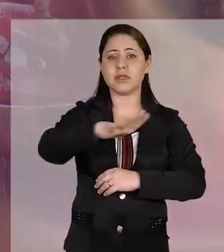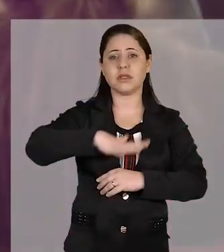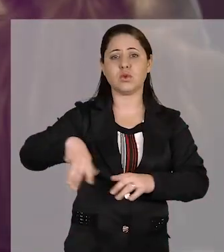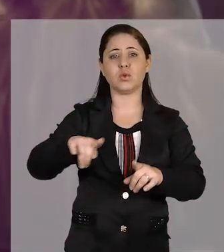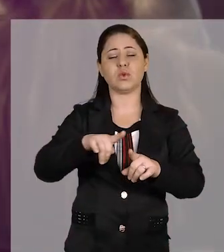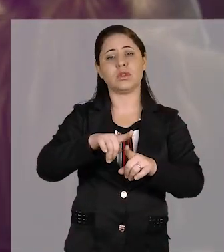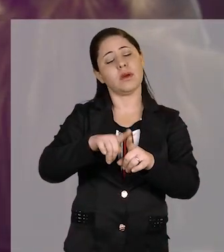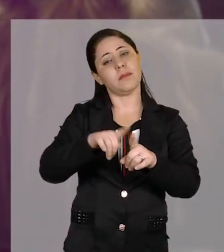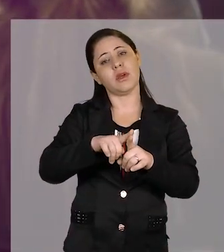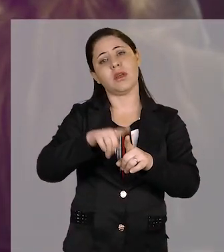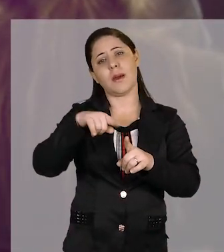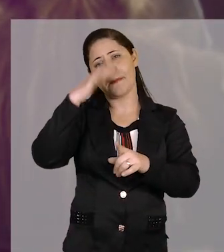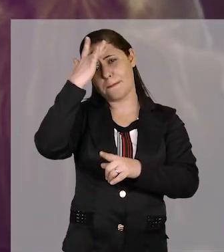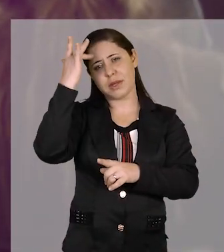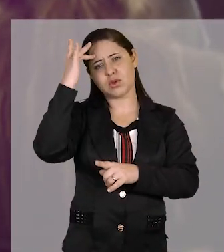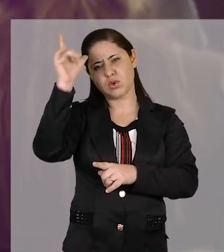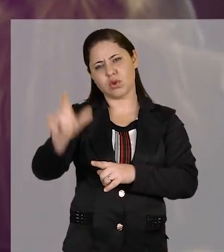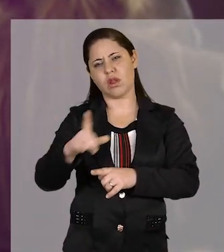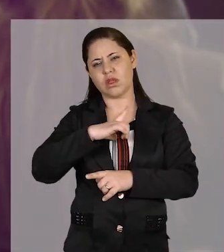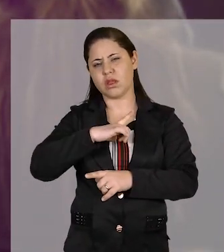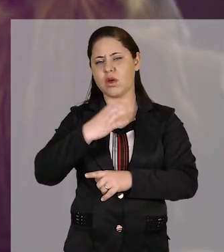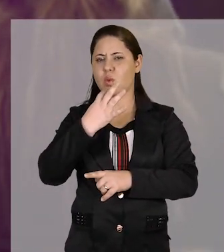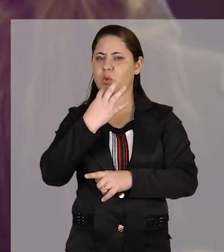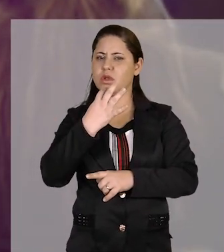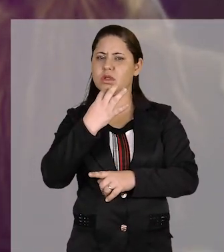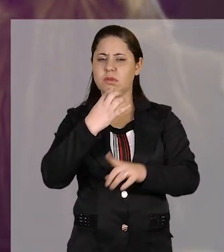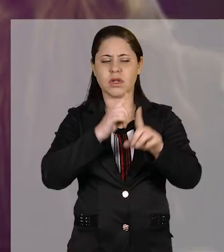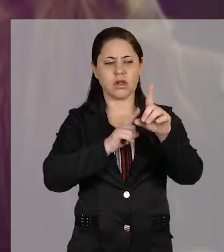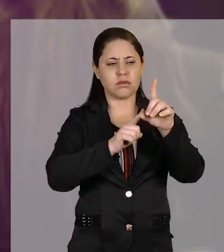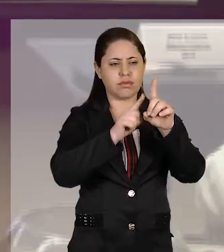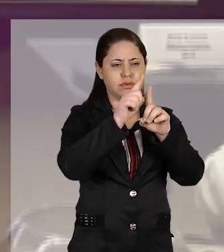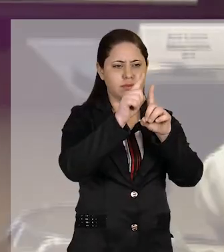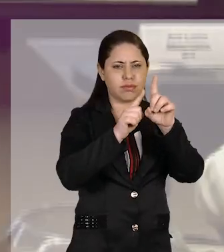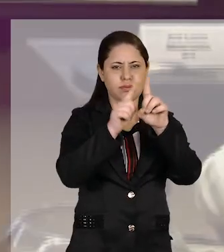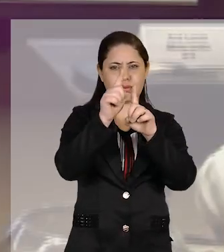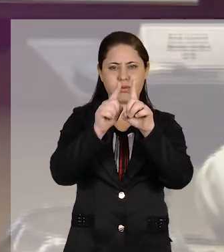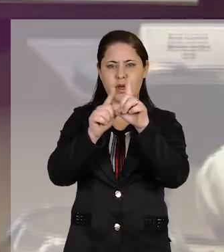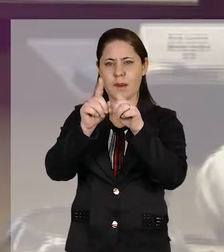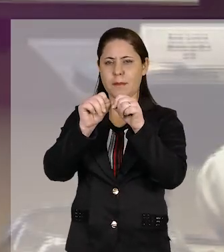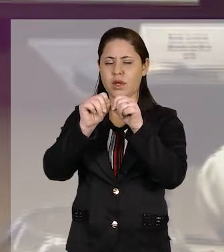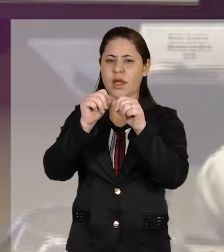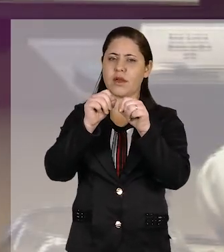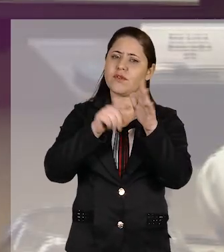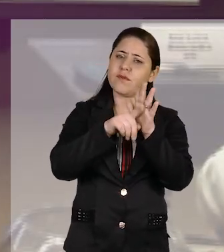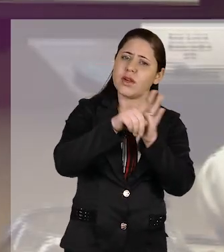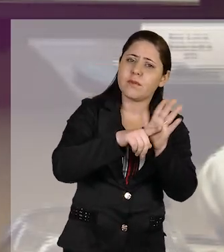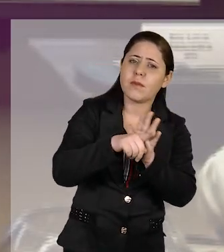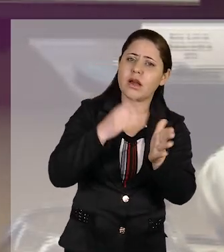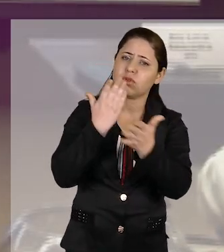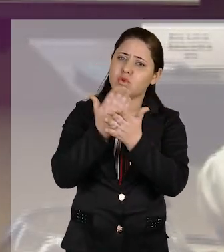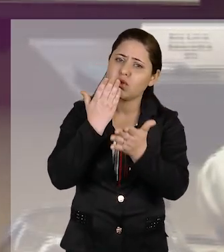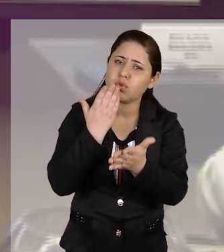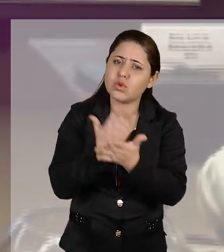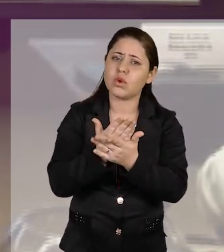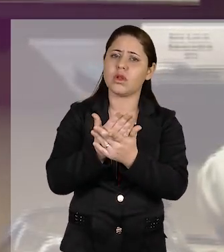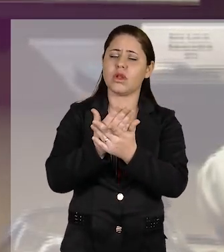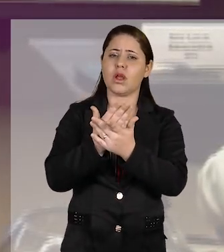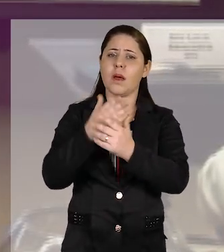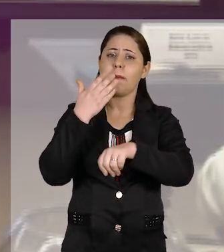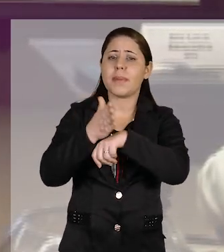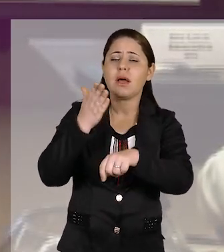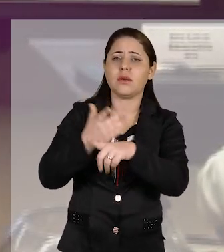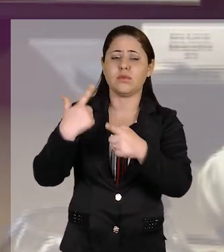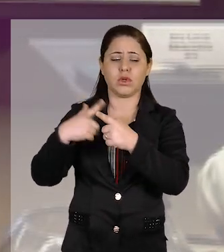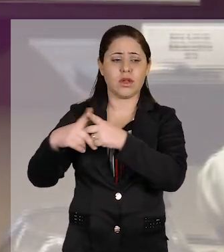todo. É uma pessoa que tem conhecimento das estatísticas, porque faz pesquisa, da prática, porque